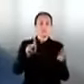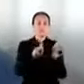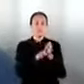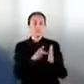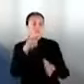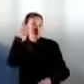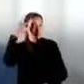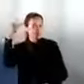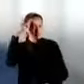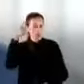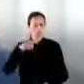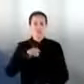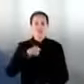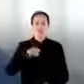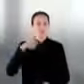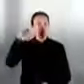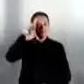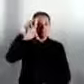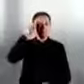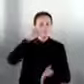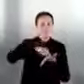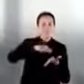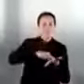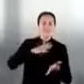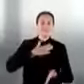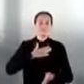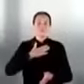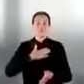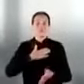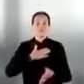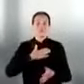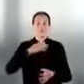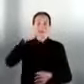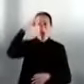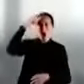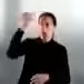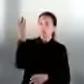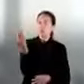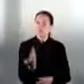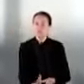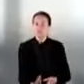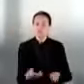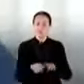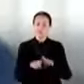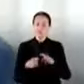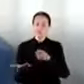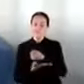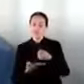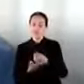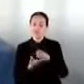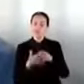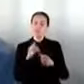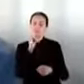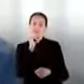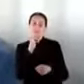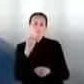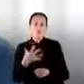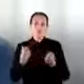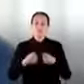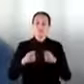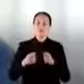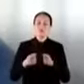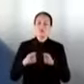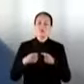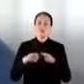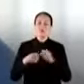arbítrio de escrever a sua própria história. Eu, todo dia, escrevo a minha com honestidade, baseado nos bons exemplos